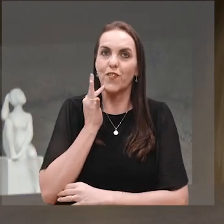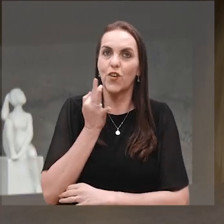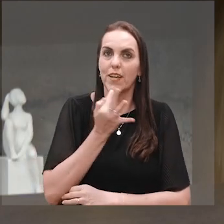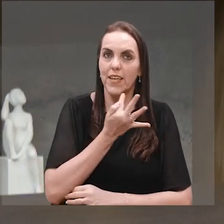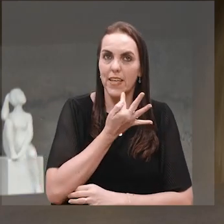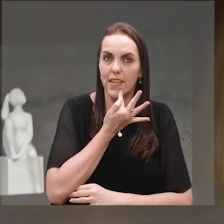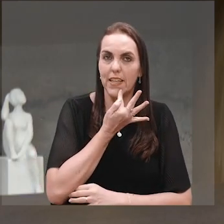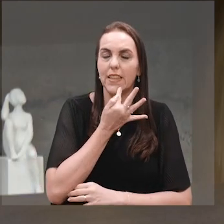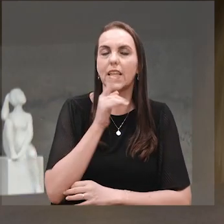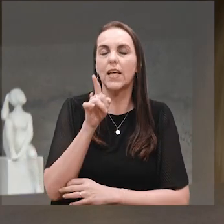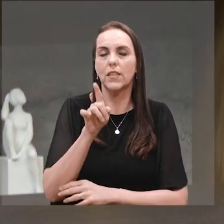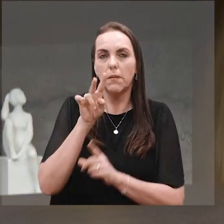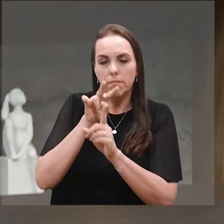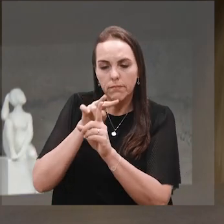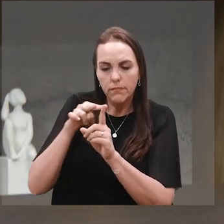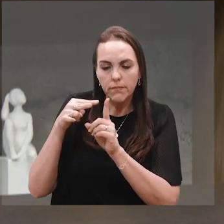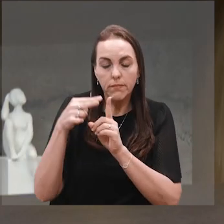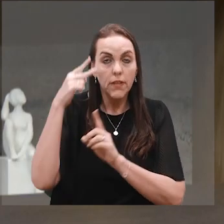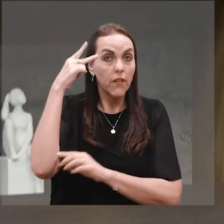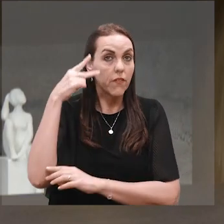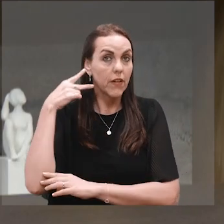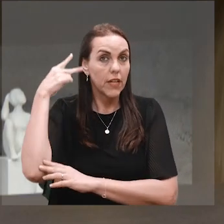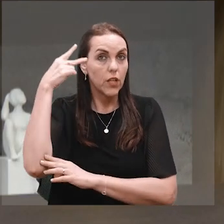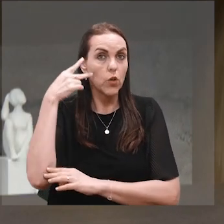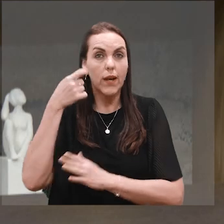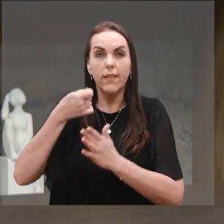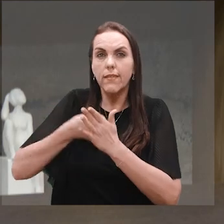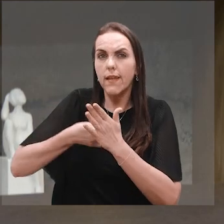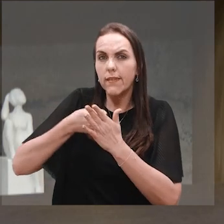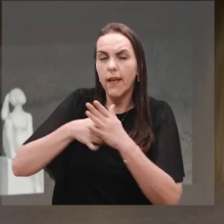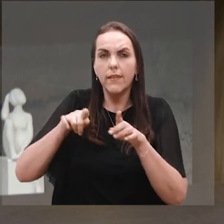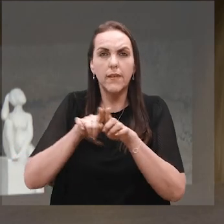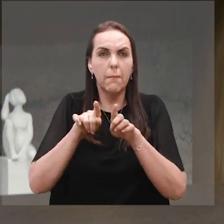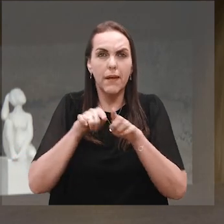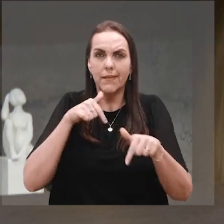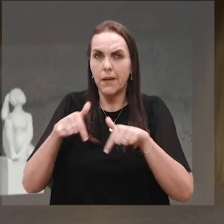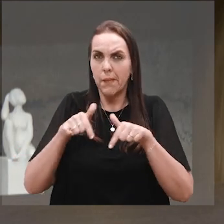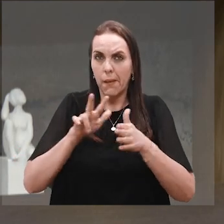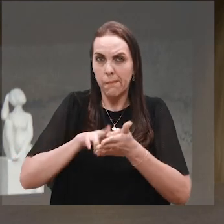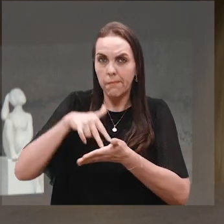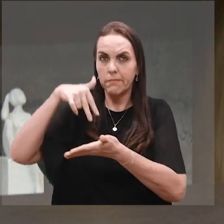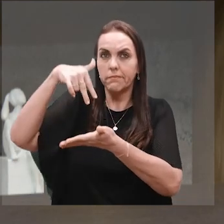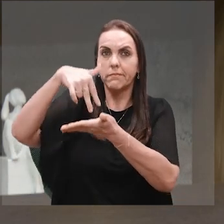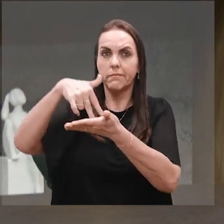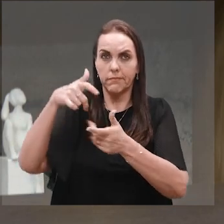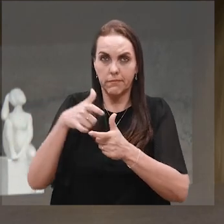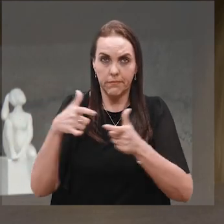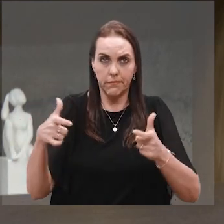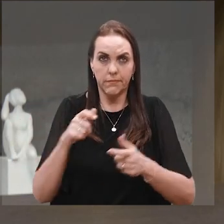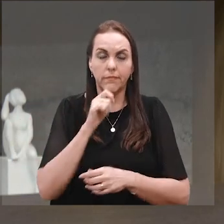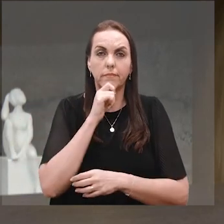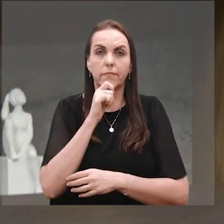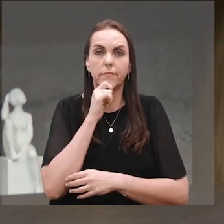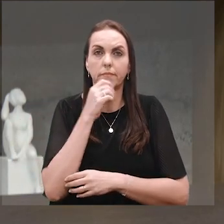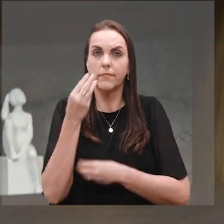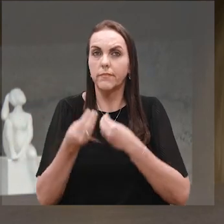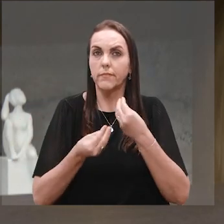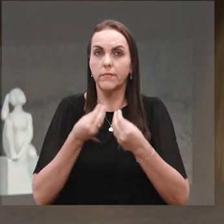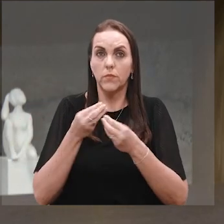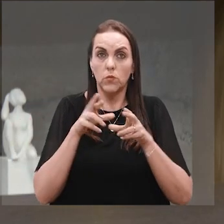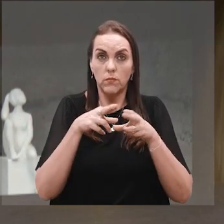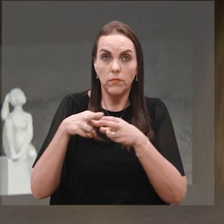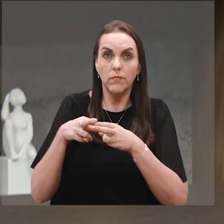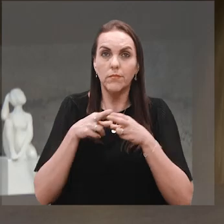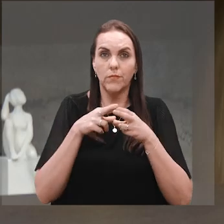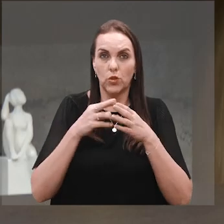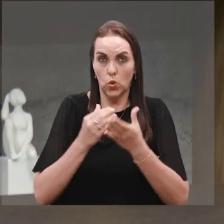Forqueta, e do ponto de vista de vereadora tentar também trabalhar por um protagonismo ainda maior para, digamos assim, a